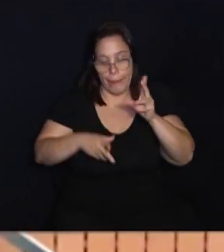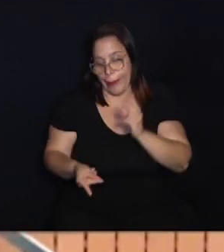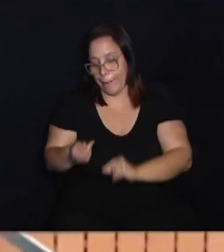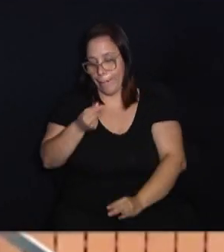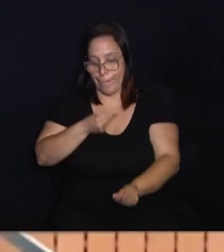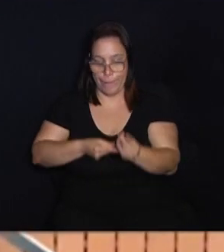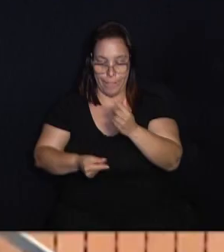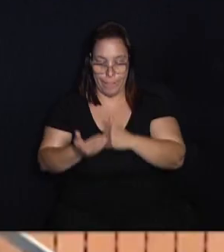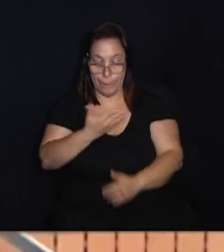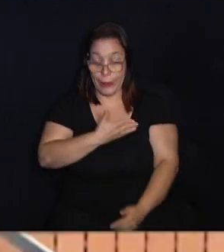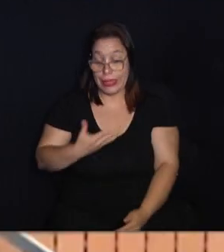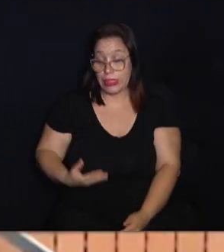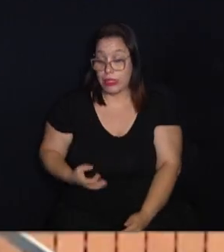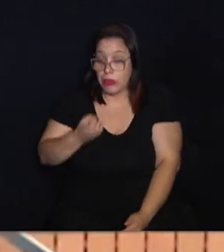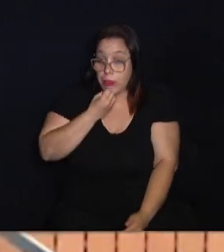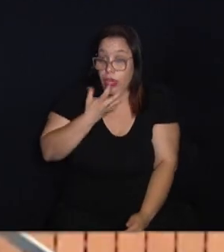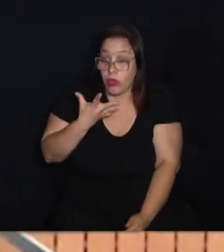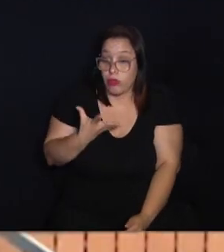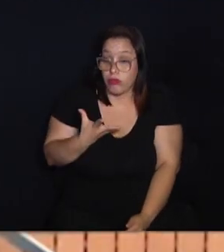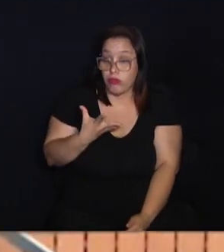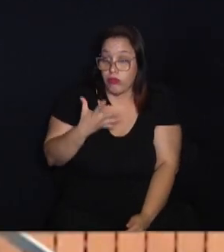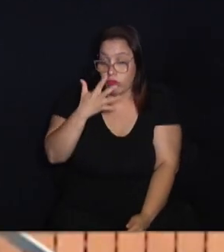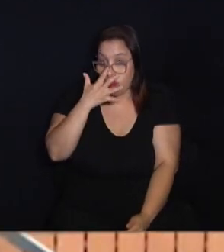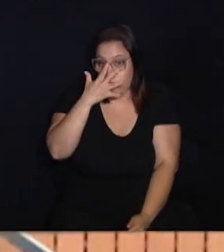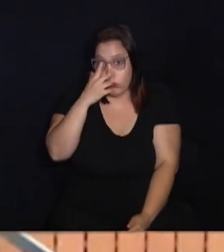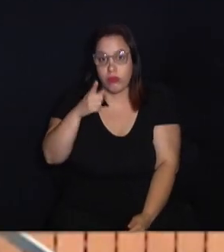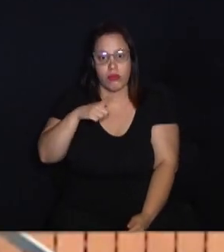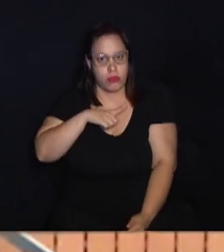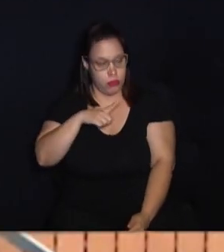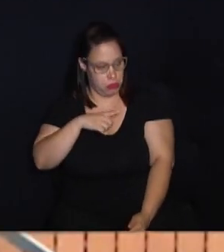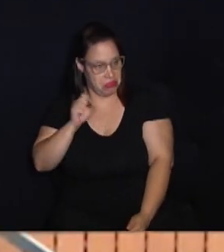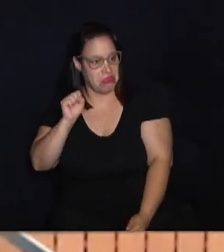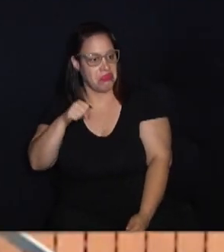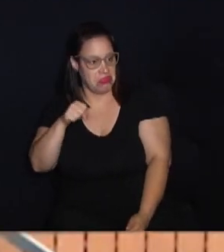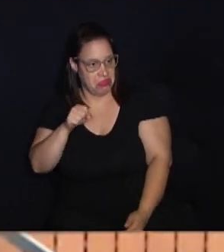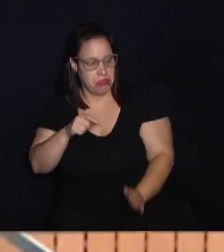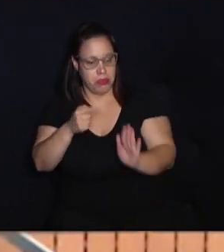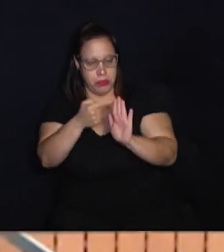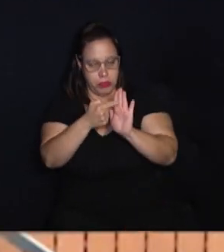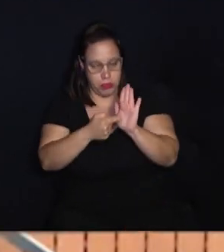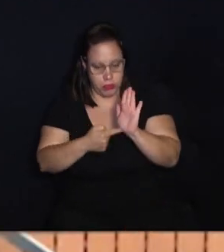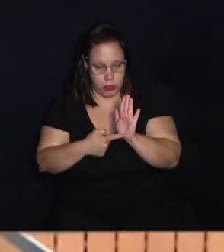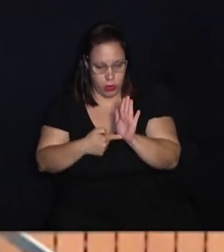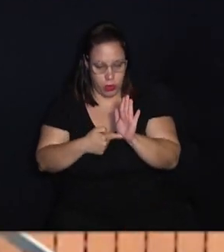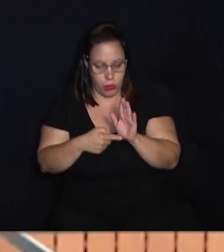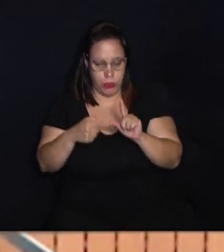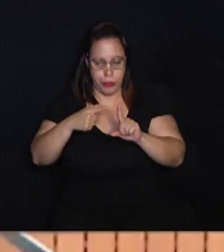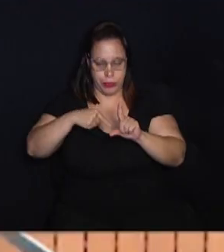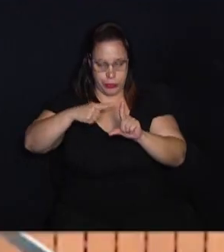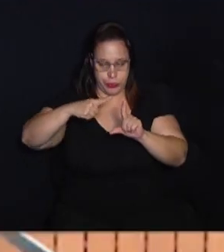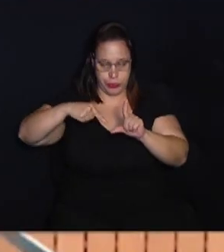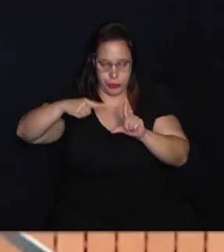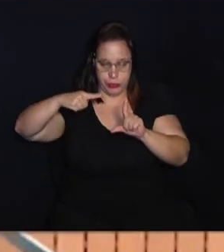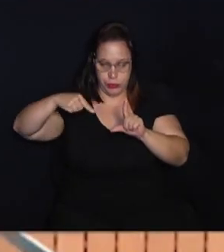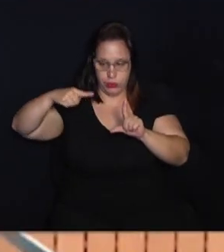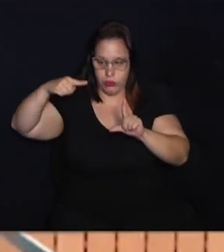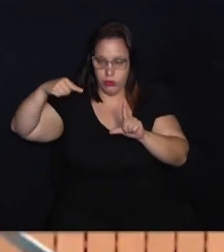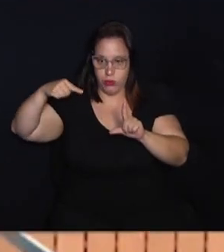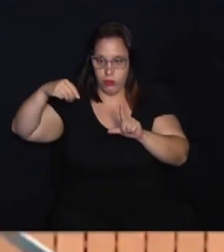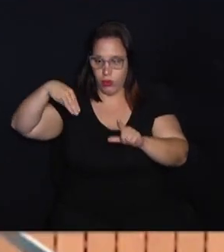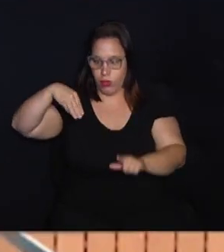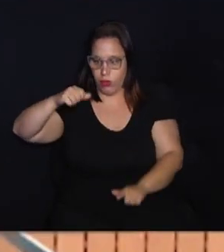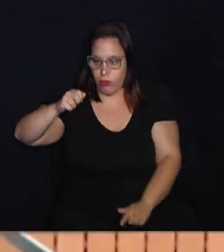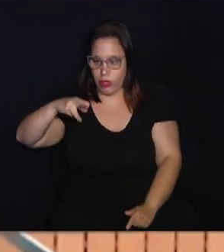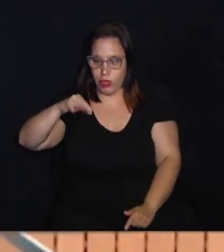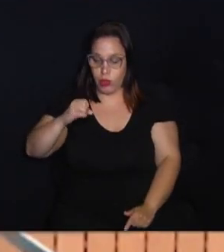uma qualidade de vida melhor. Temos, sim, uma cidade com indicadores macroeconômicos que muitas vezes nos colocam como